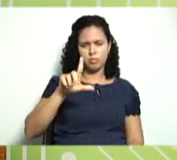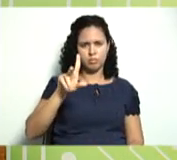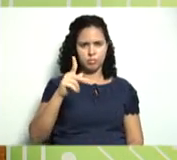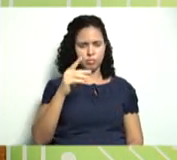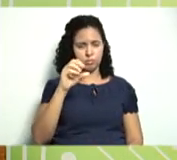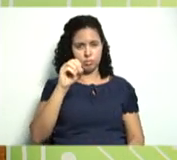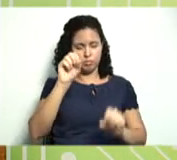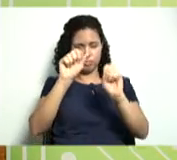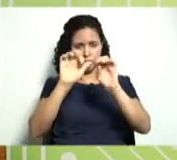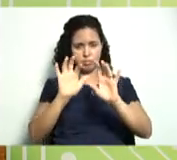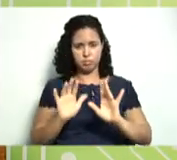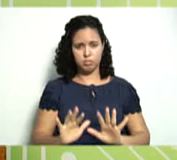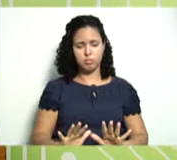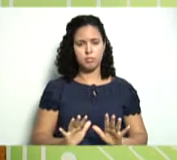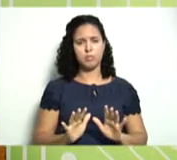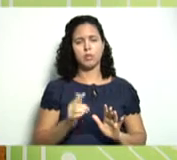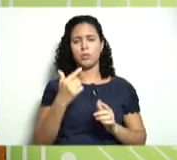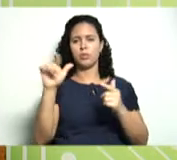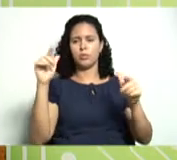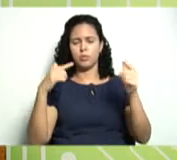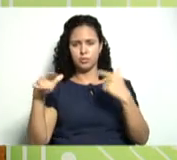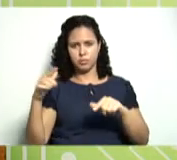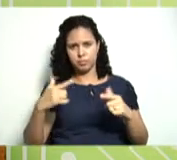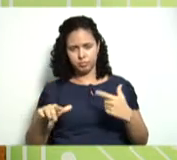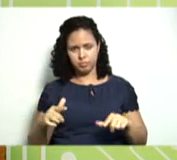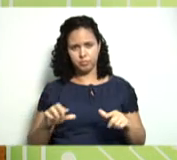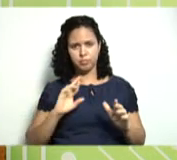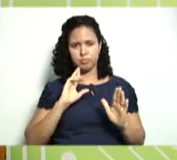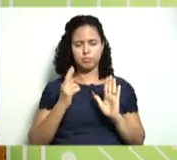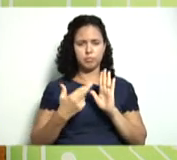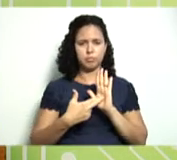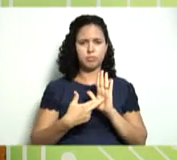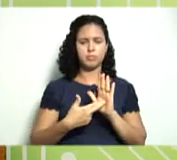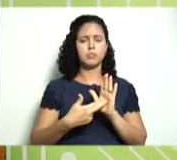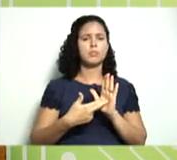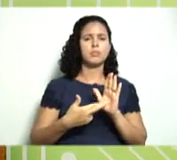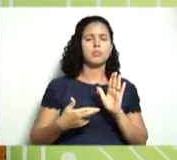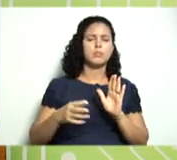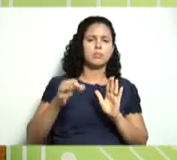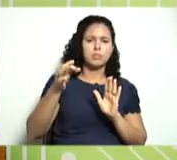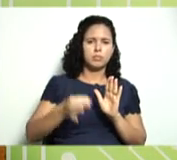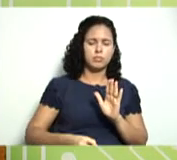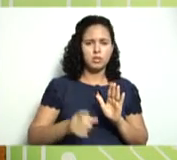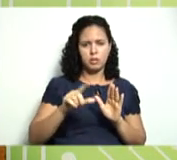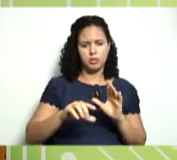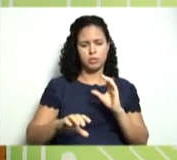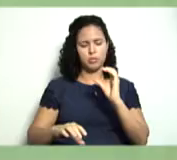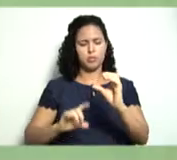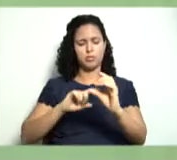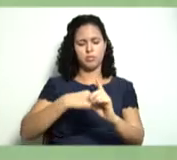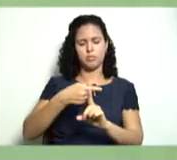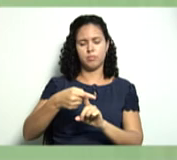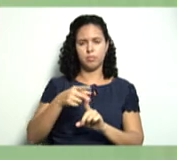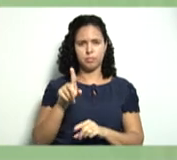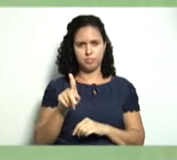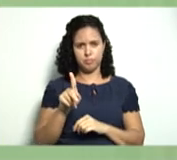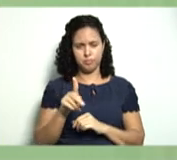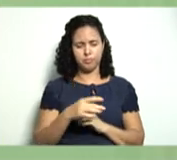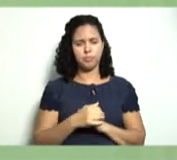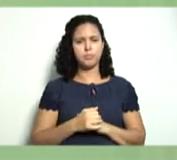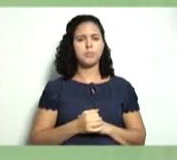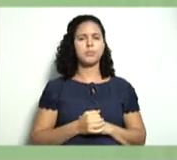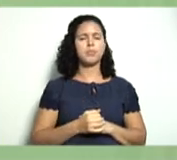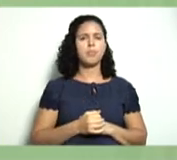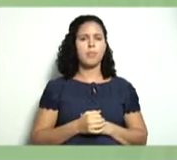recursos vão ter uma outra função mas a resposta correta para impressão é essa é o contra o p e queremos também